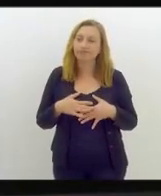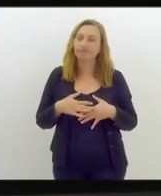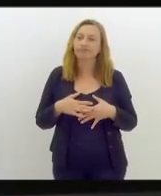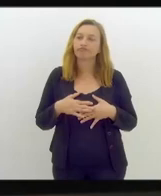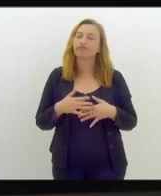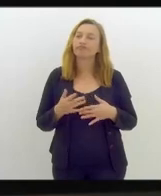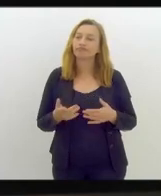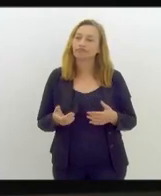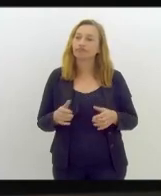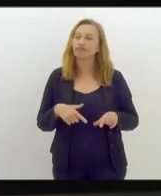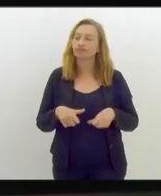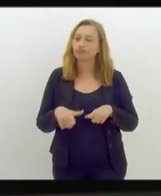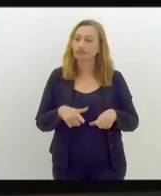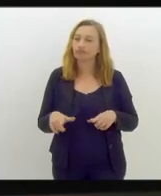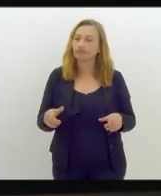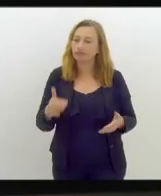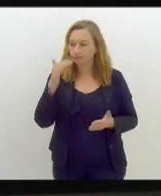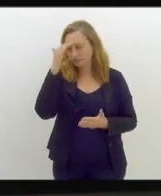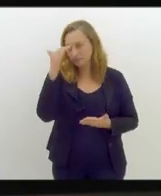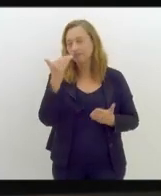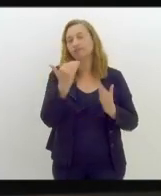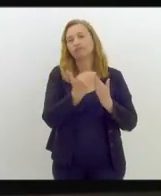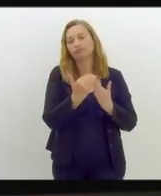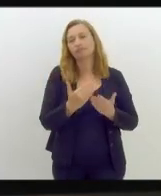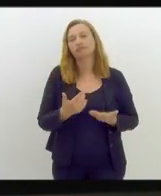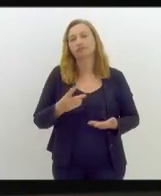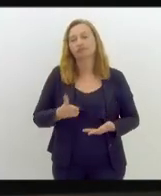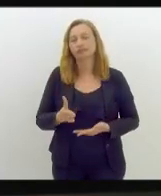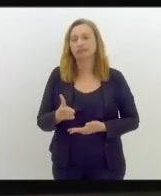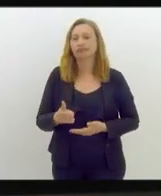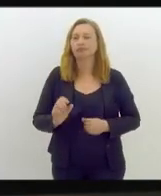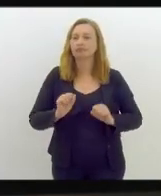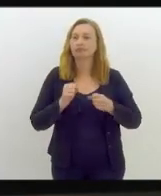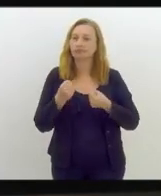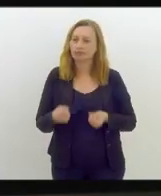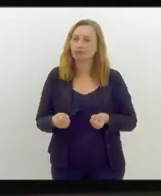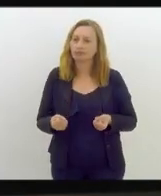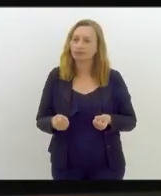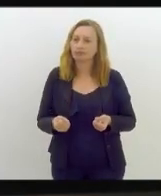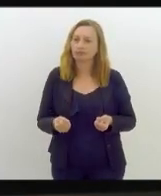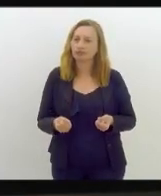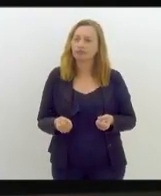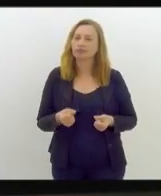dever cumprido. Eu sempre tive presente nessa casa aqui, defendendo a questão